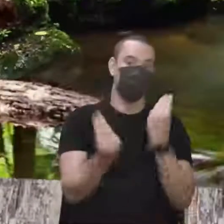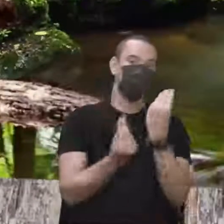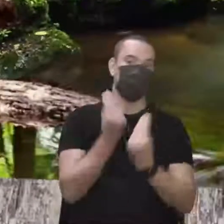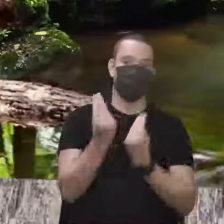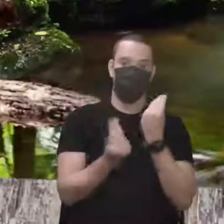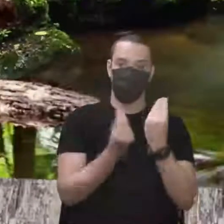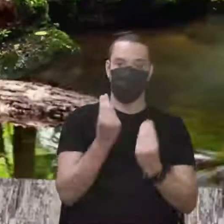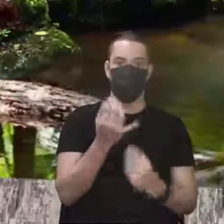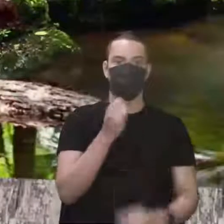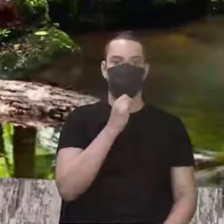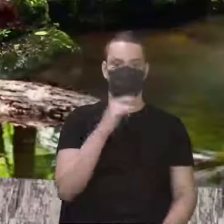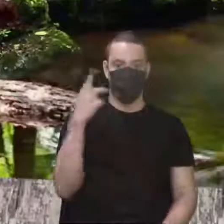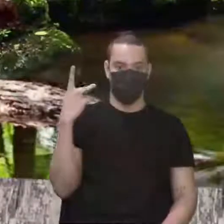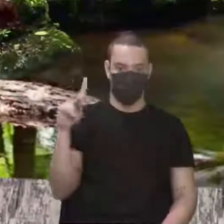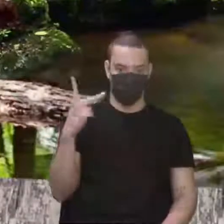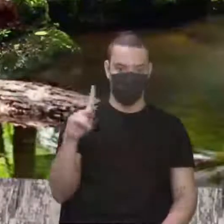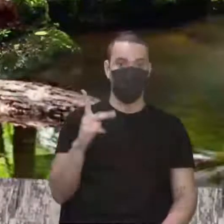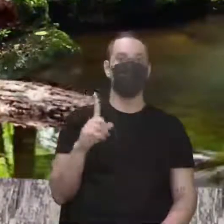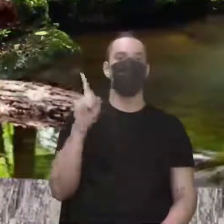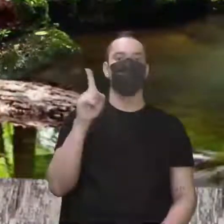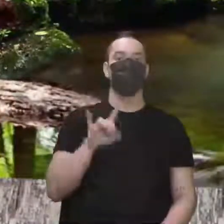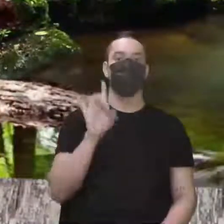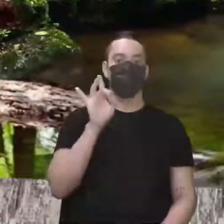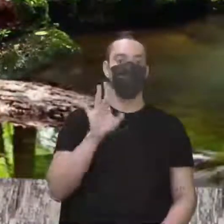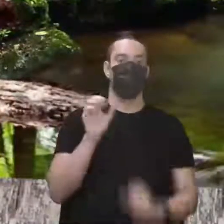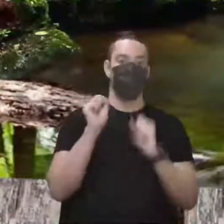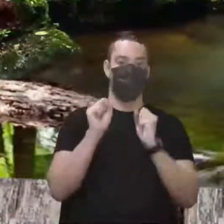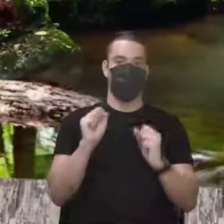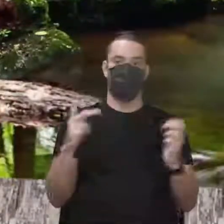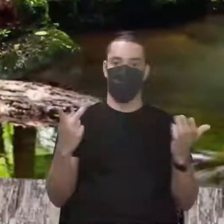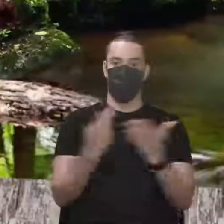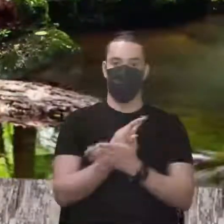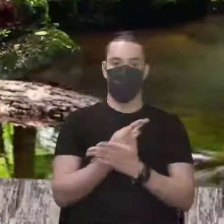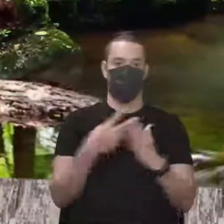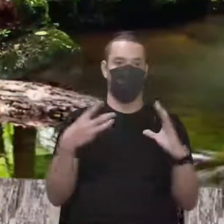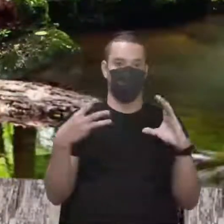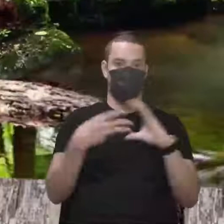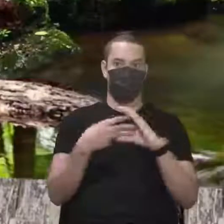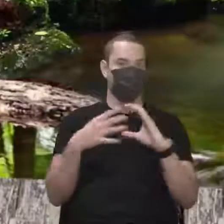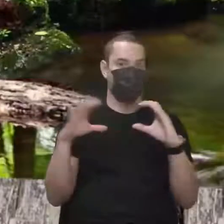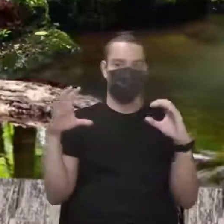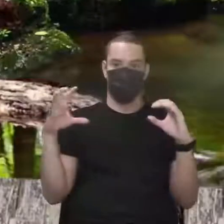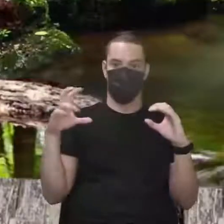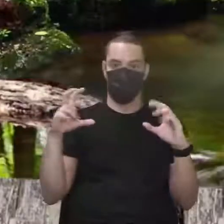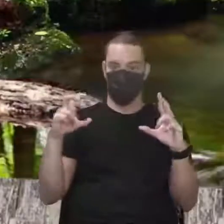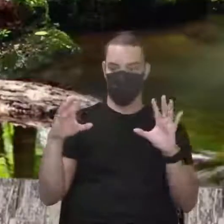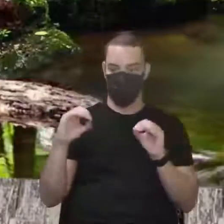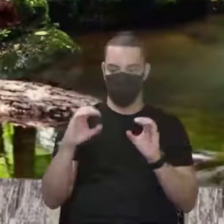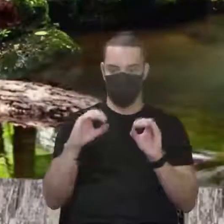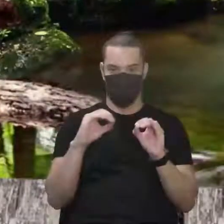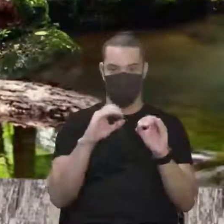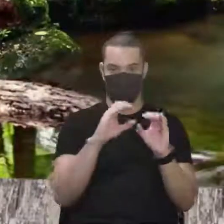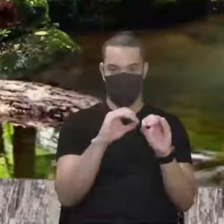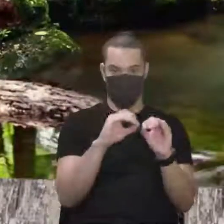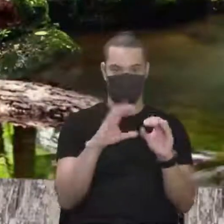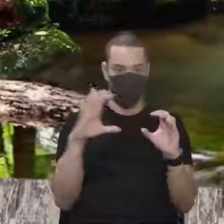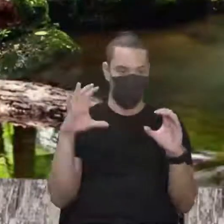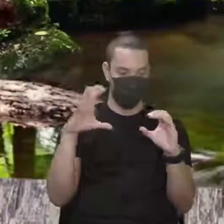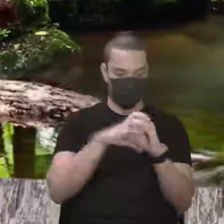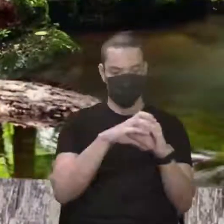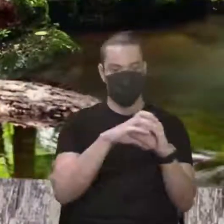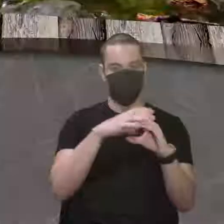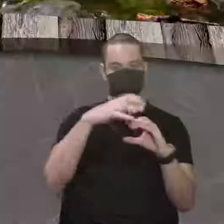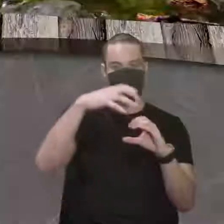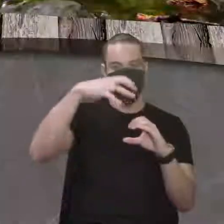ser, no caso do bacteriófago, pode ser não. Só pode ser bactéria, tá bom? Porque bacteriófago só parasita